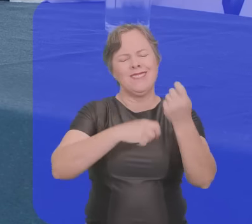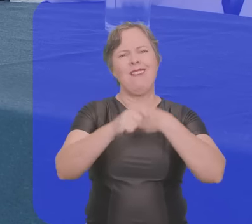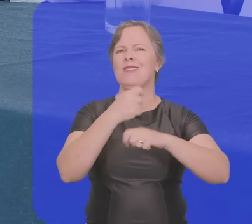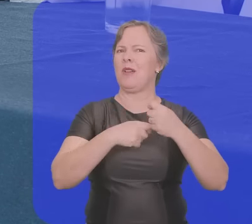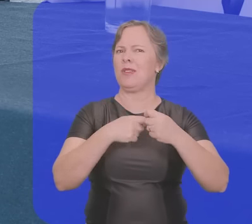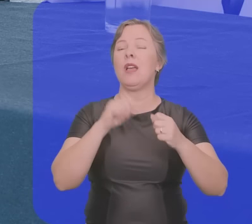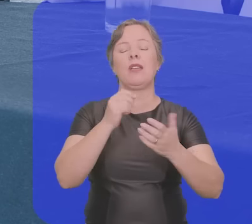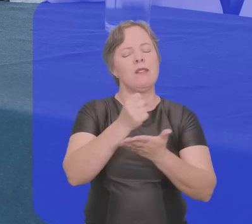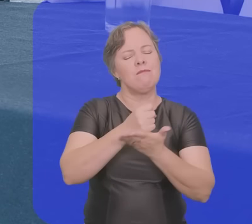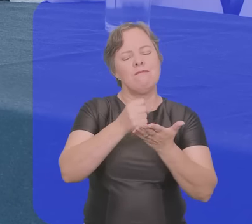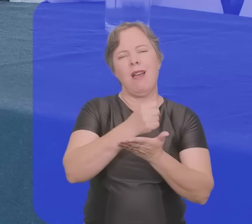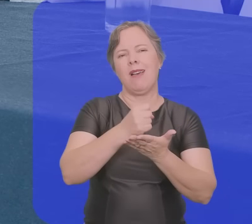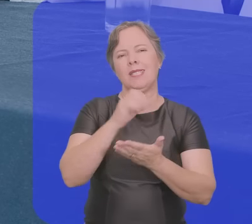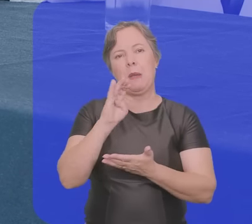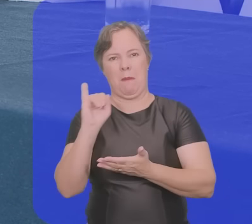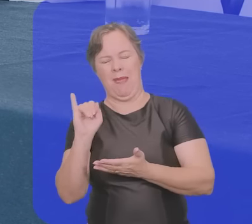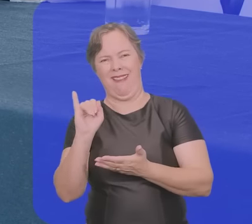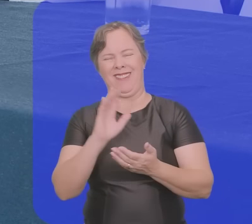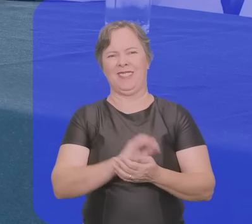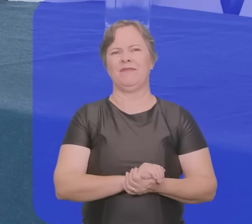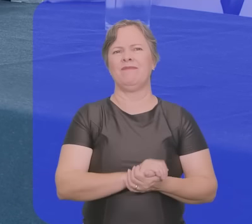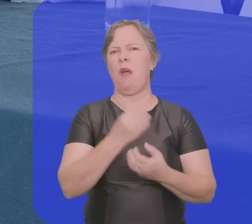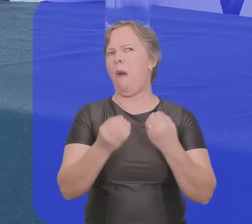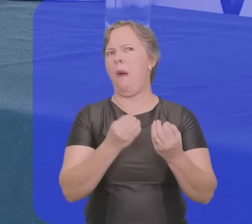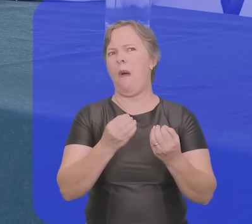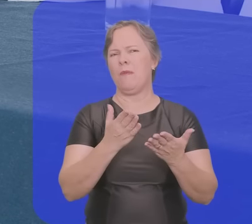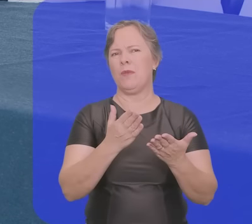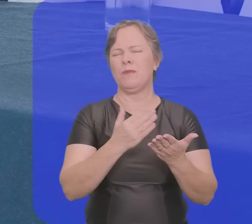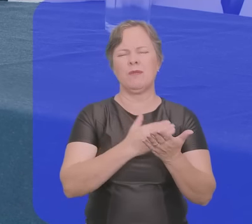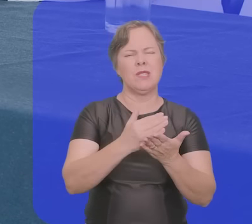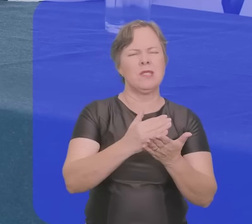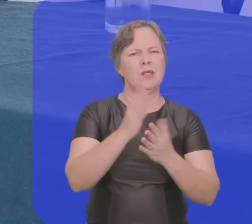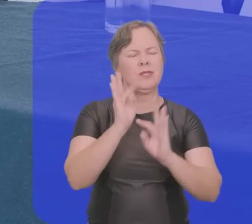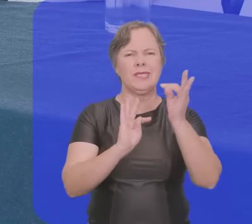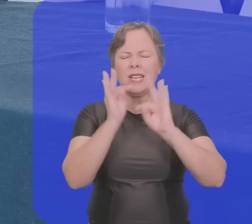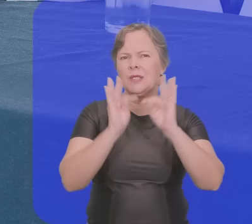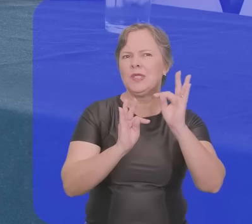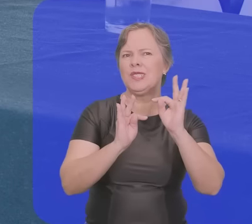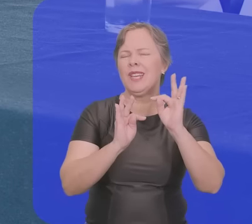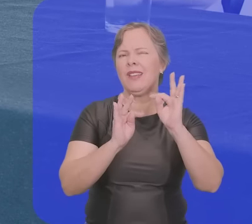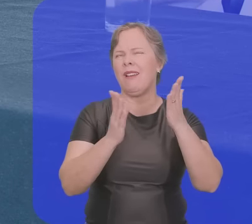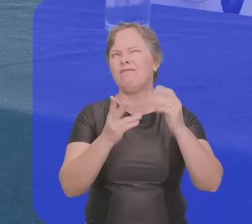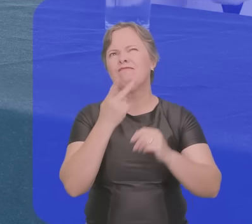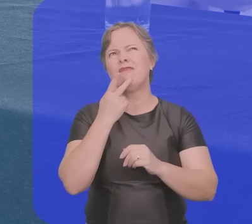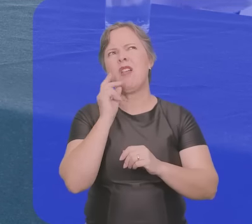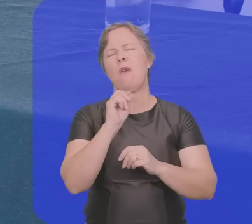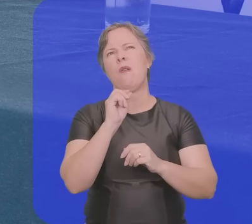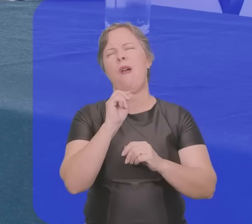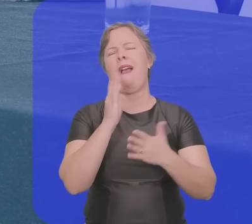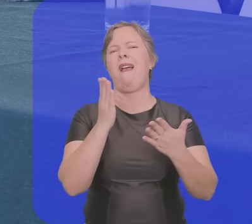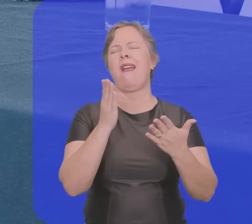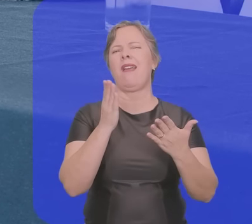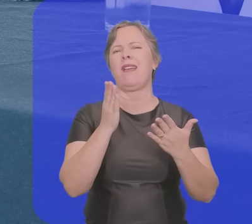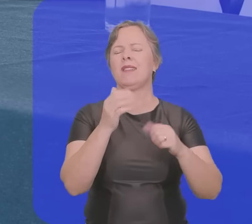aí do BI. Então, começando com a área de tecnologia, eu diria que abrange profissionais